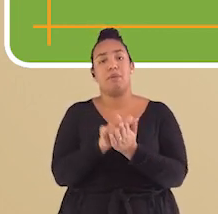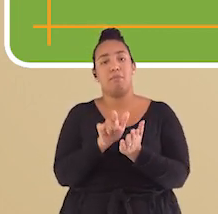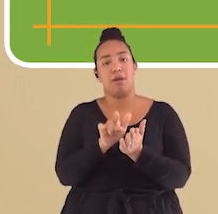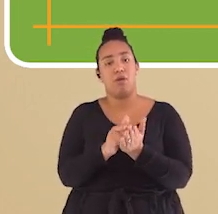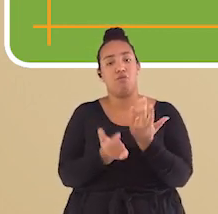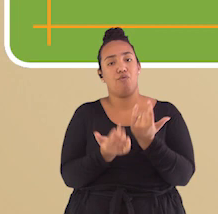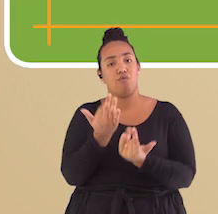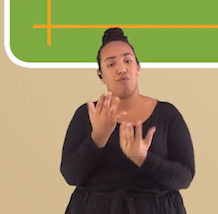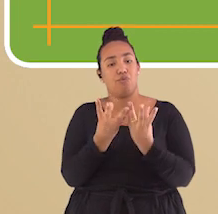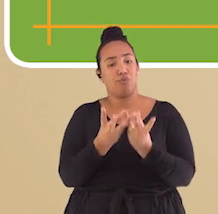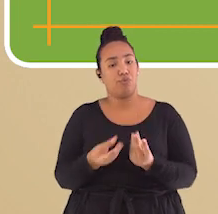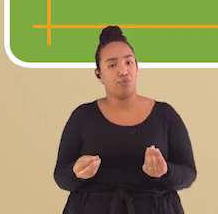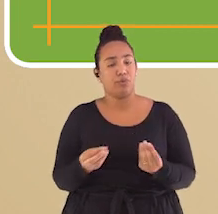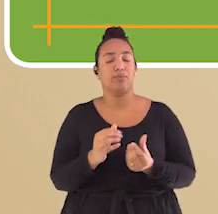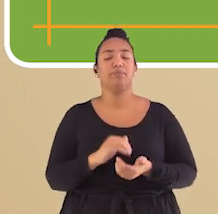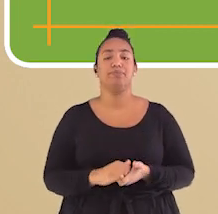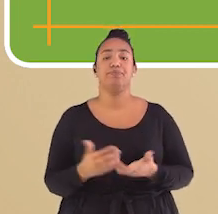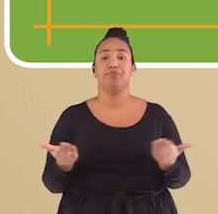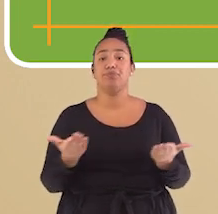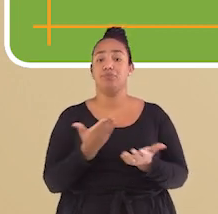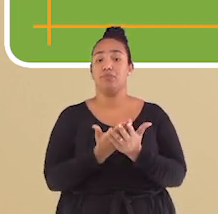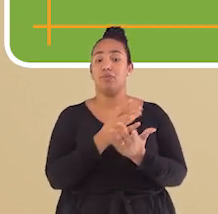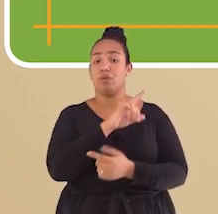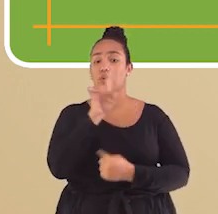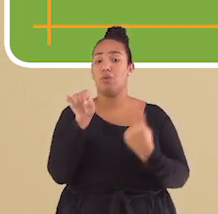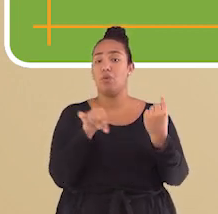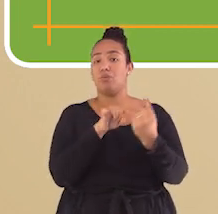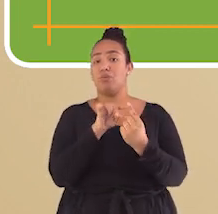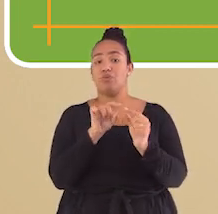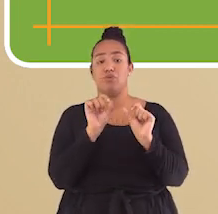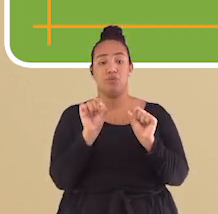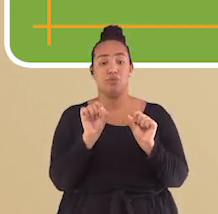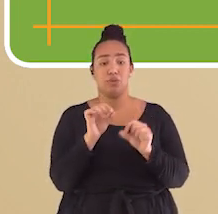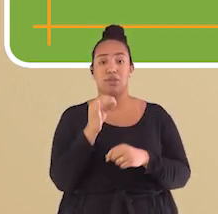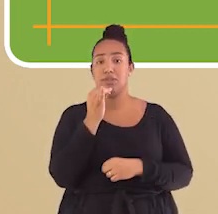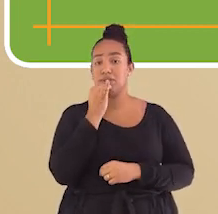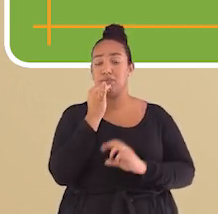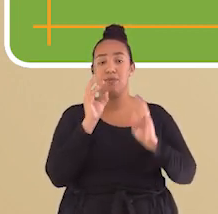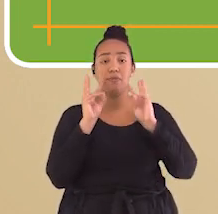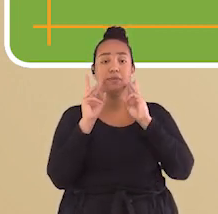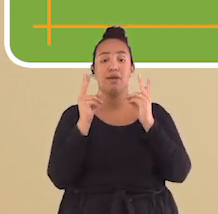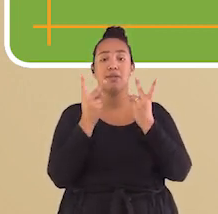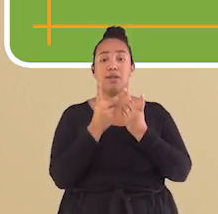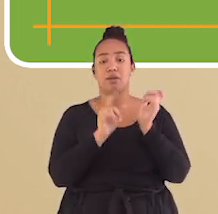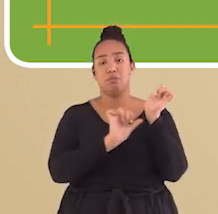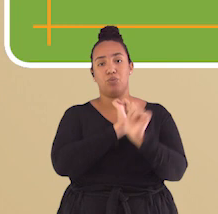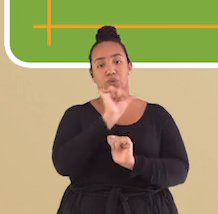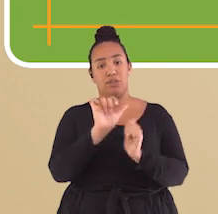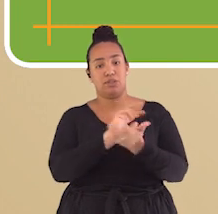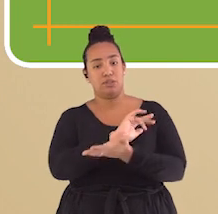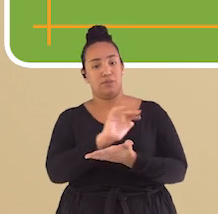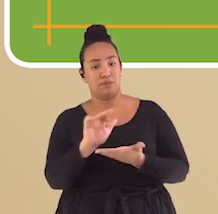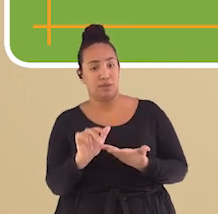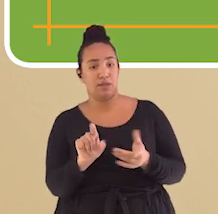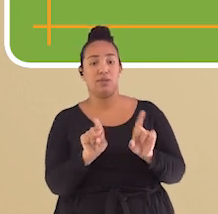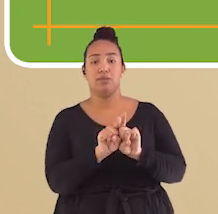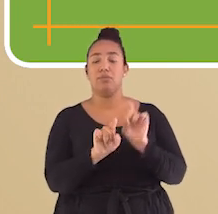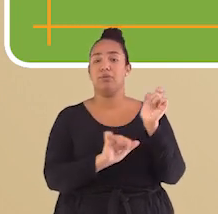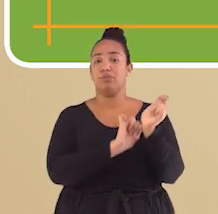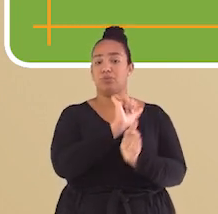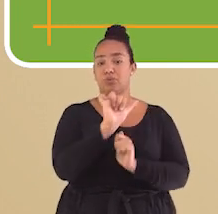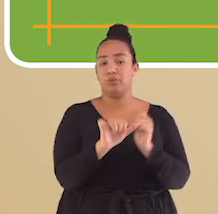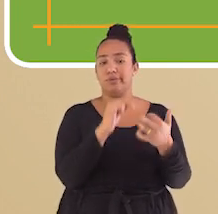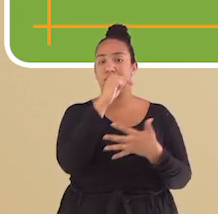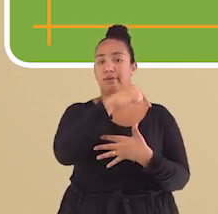do papel e etc. E o nosso objetivo é conhecer os estados físicos da matéria, suas transformações